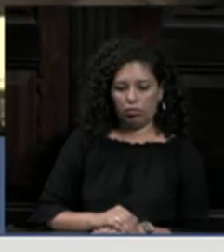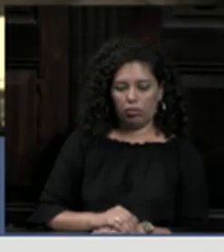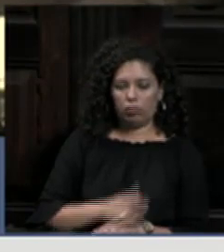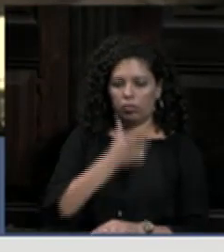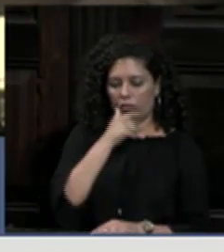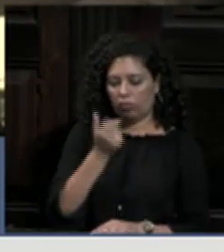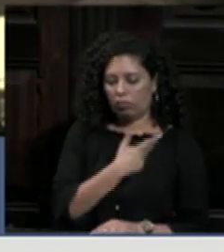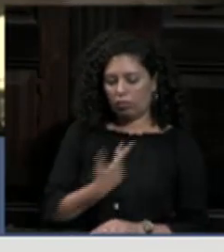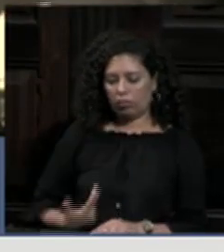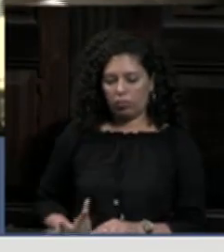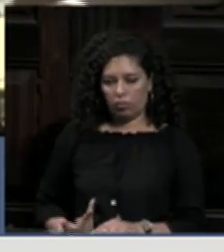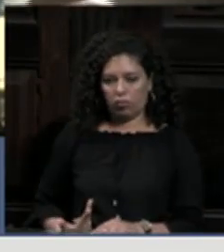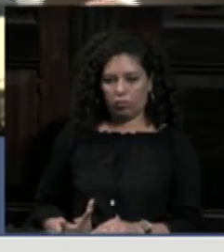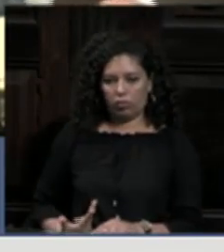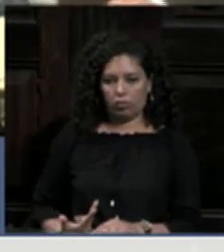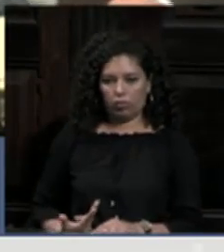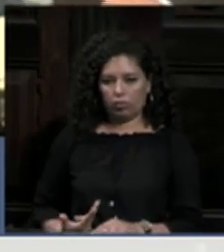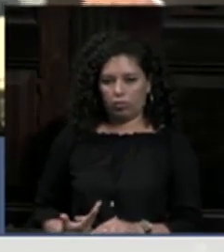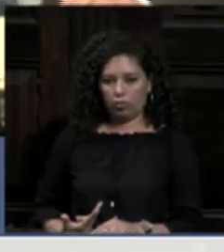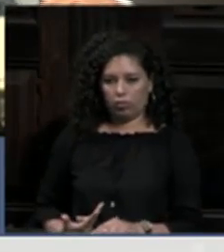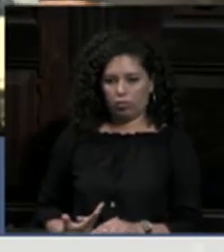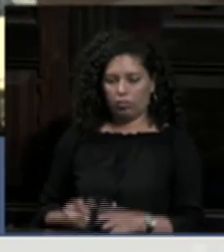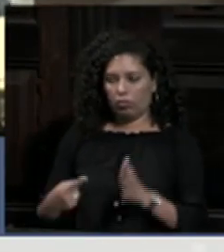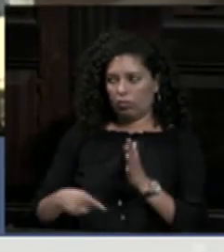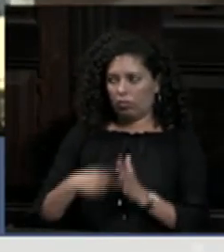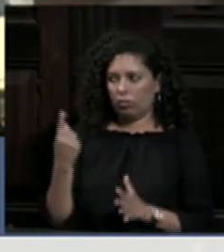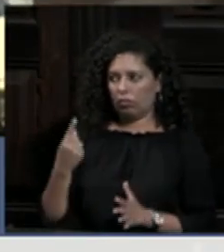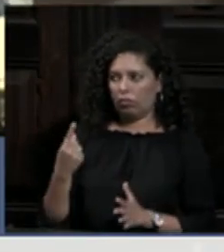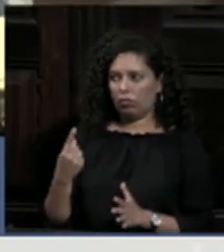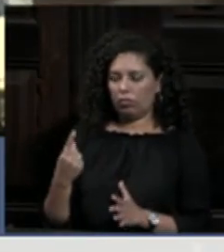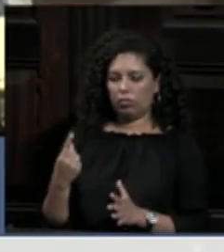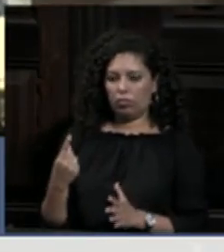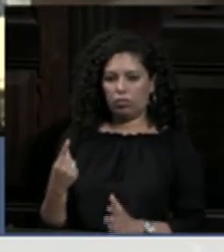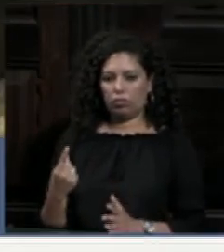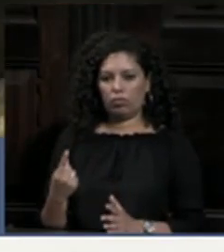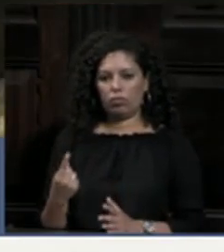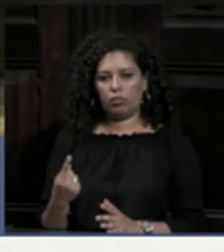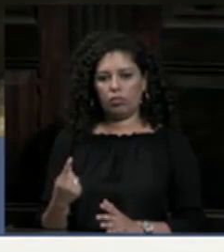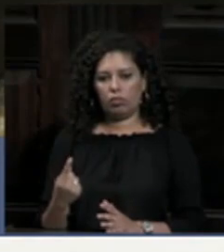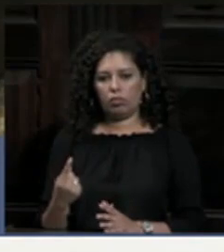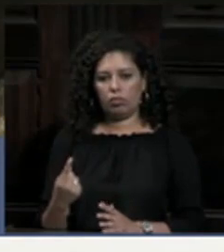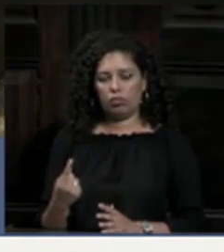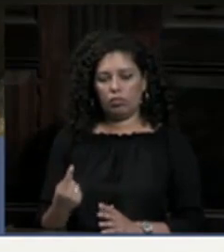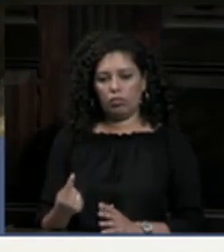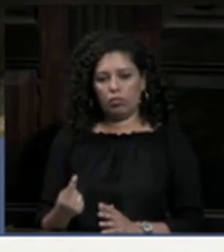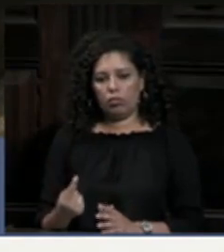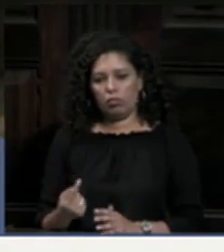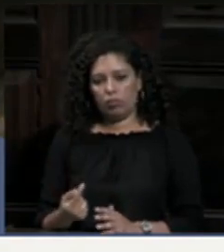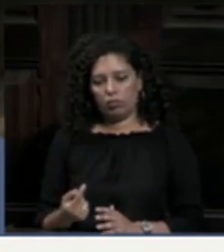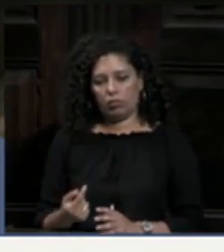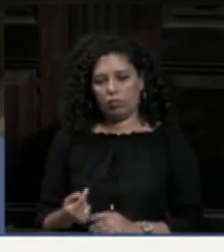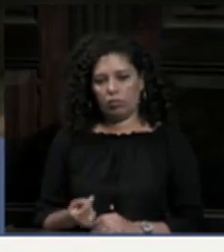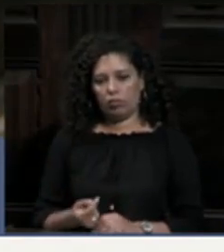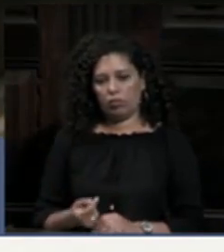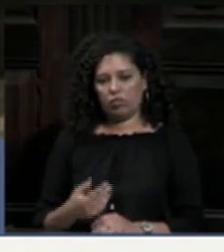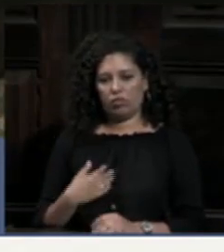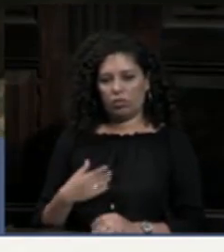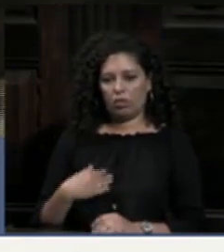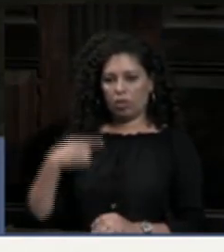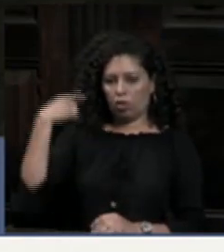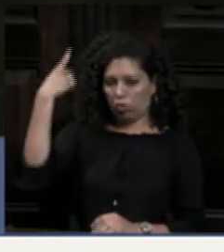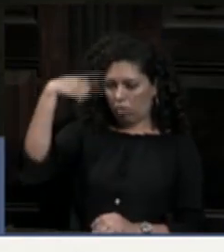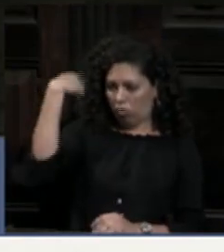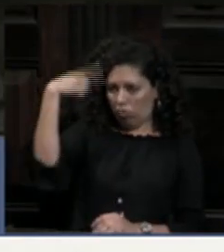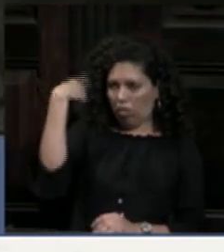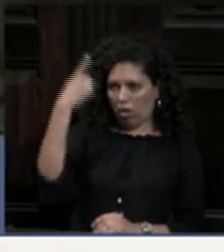senhor presidente primeiro como advogado